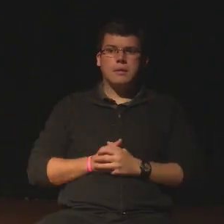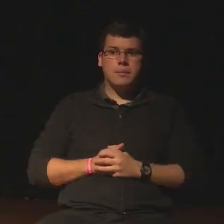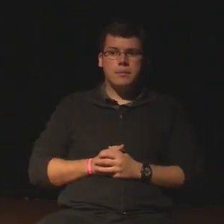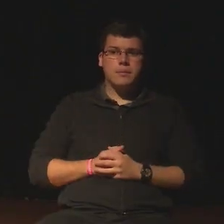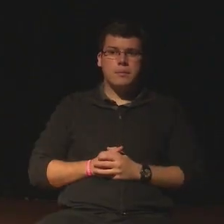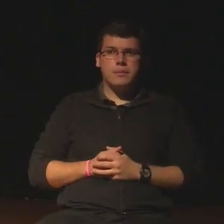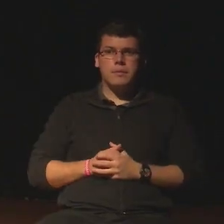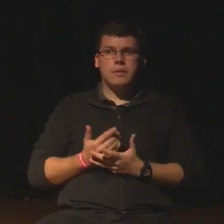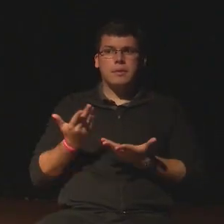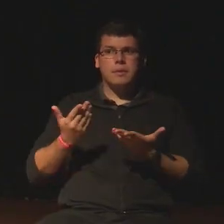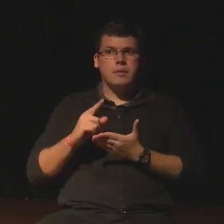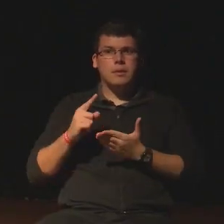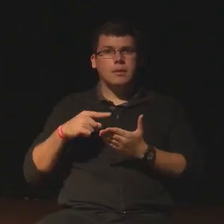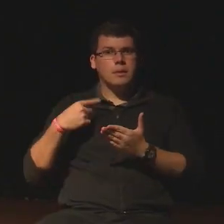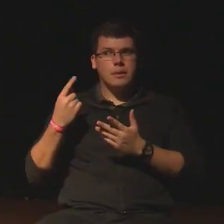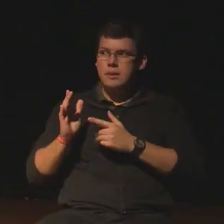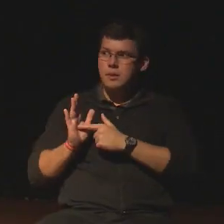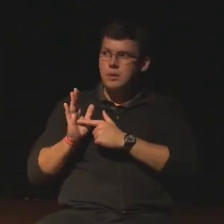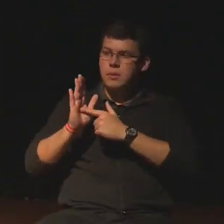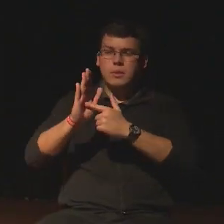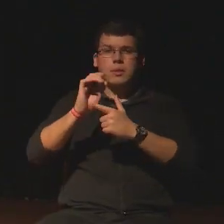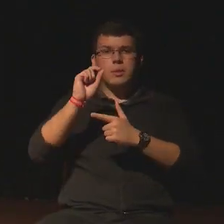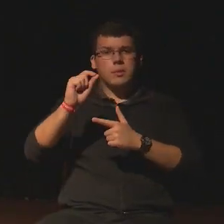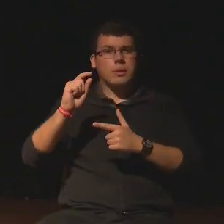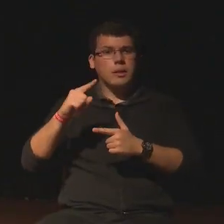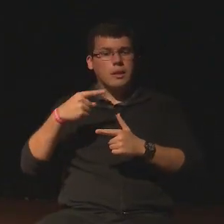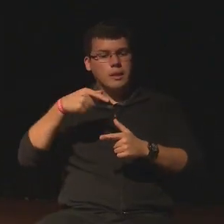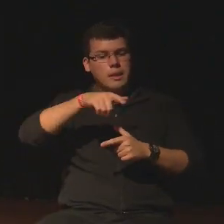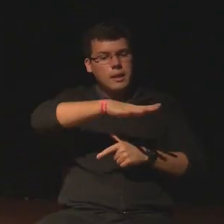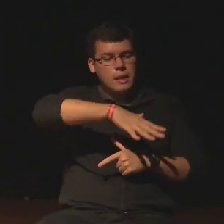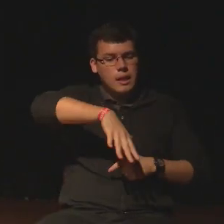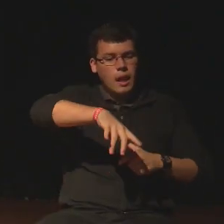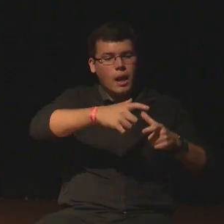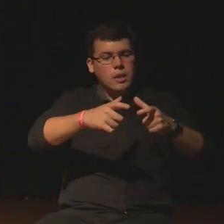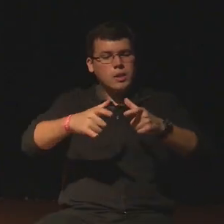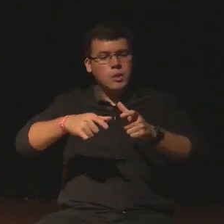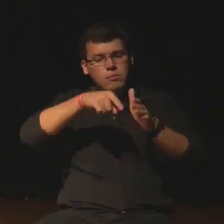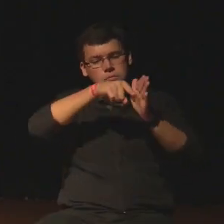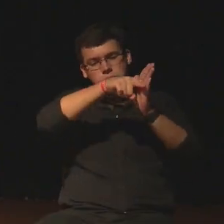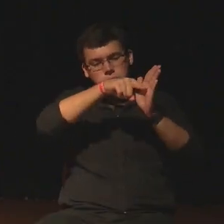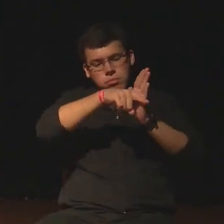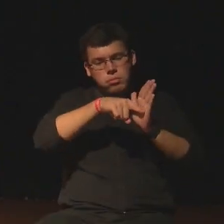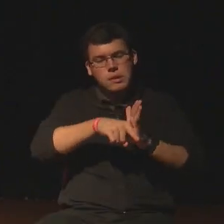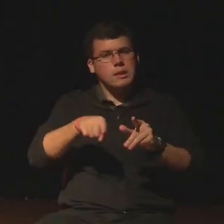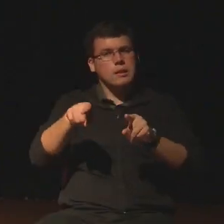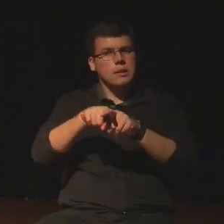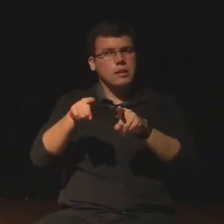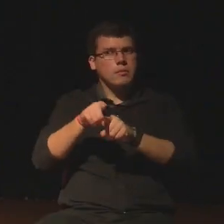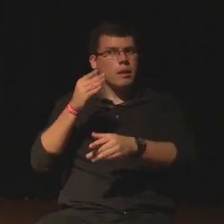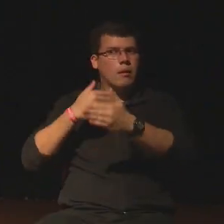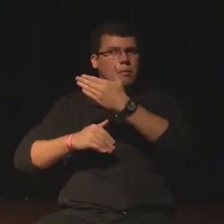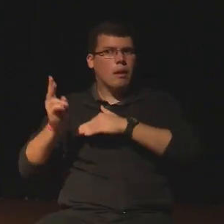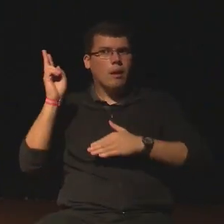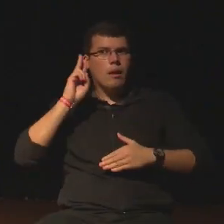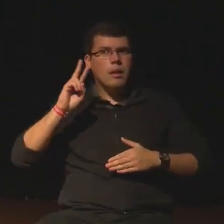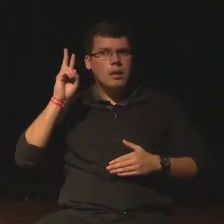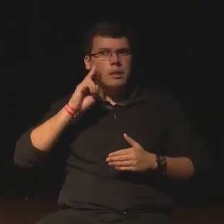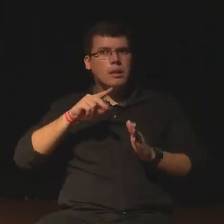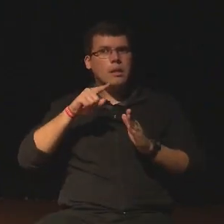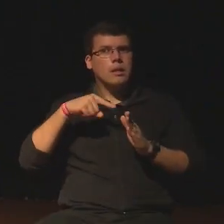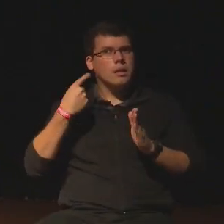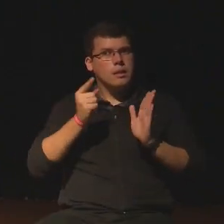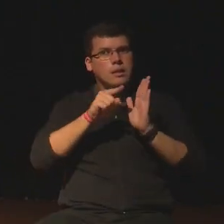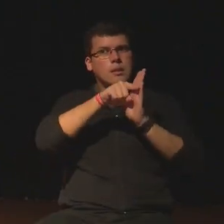pelo diagnóstico territorial que a gente fez do perímetro, o histórico de tramitação de todo esse